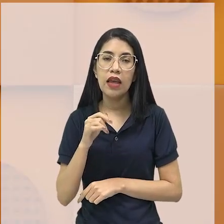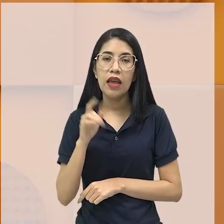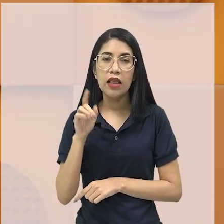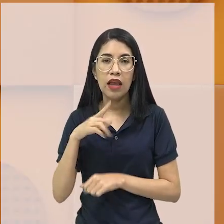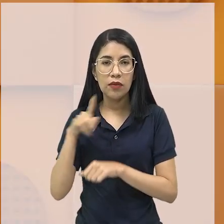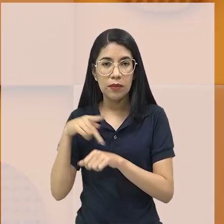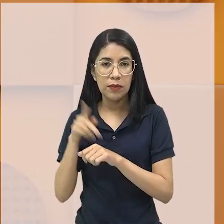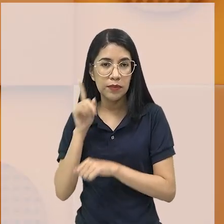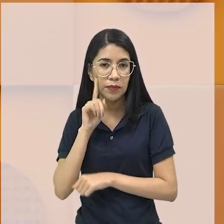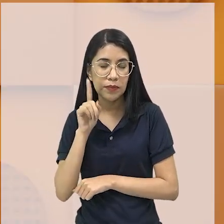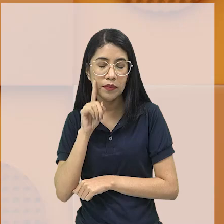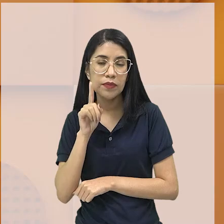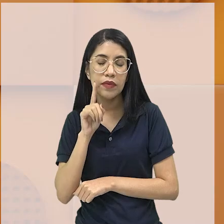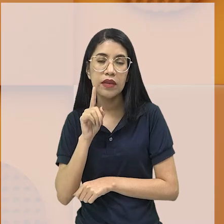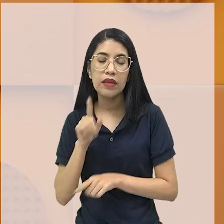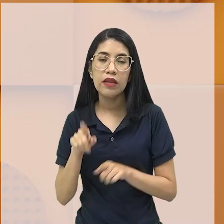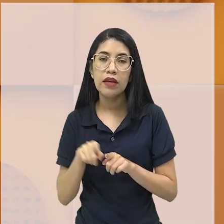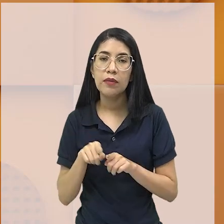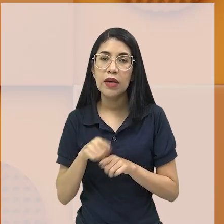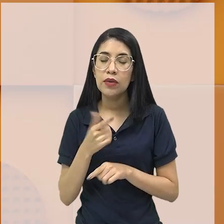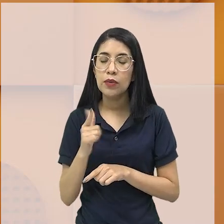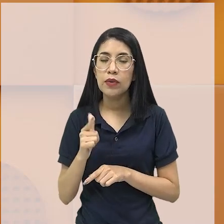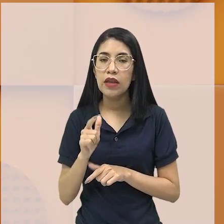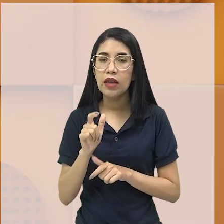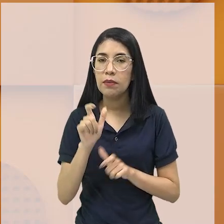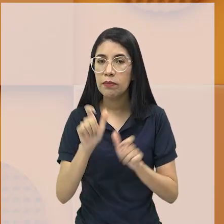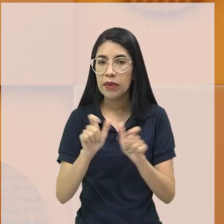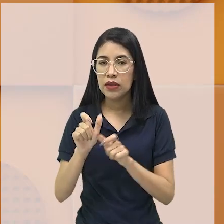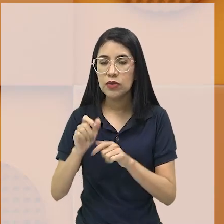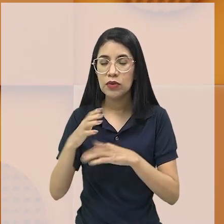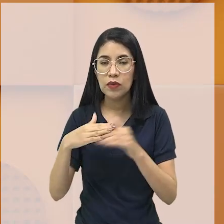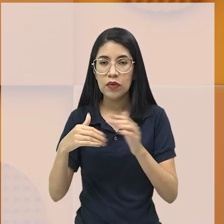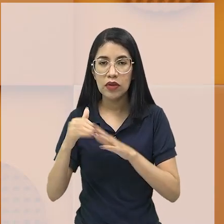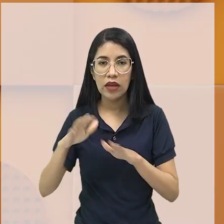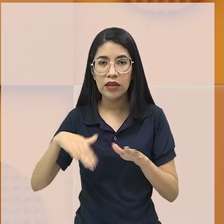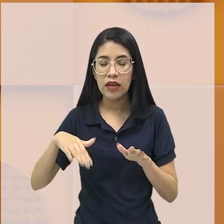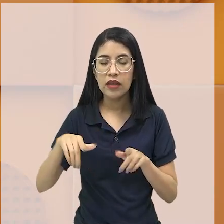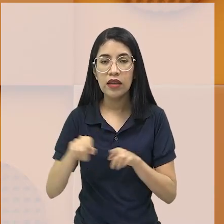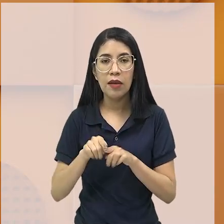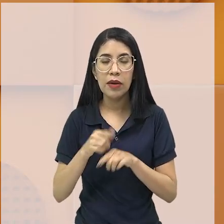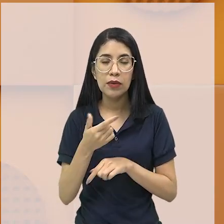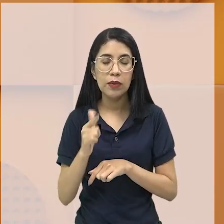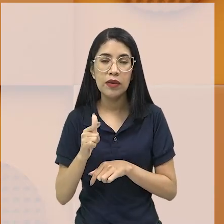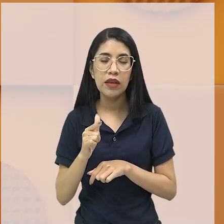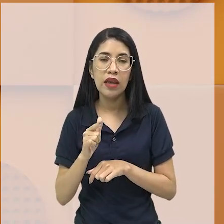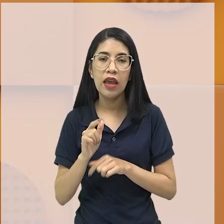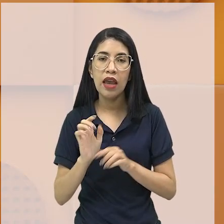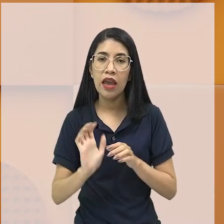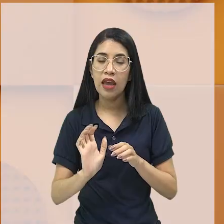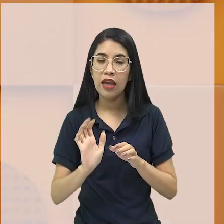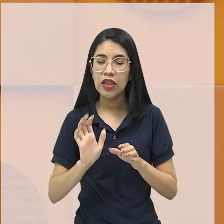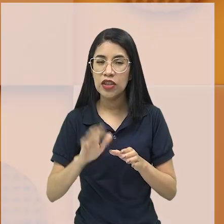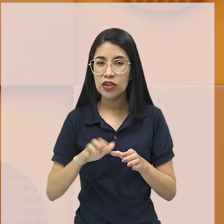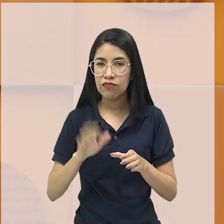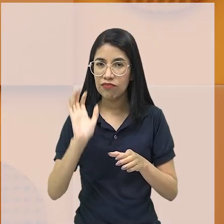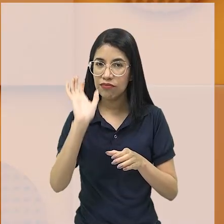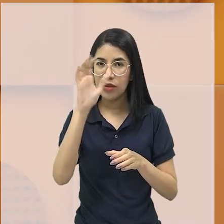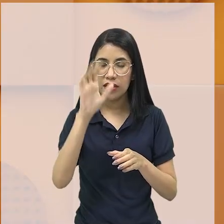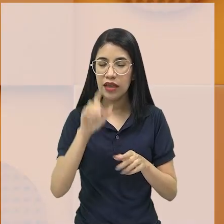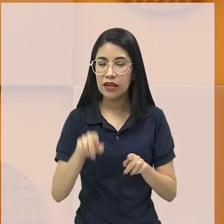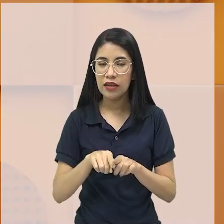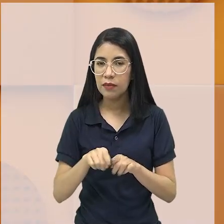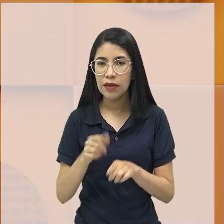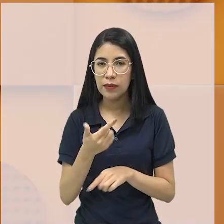Estados Unidos, né, nós não temos muitos nadadores negros, mas nós temos muitos bons jogadores de basquete. Por quê? Porque